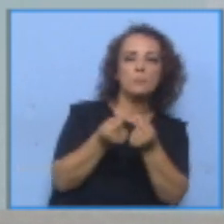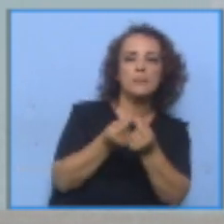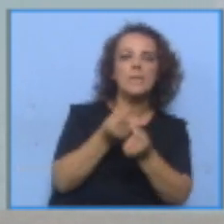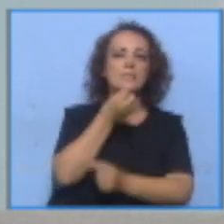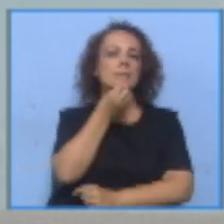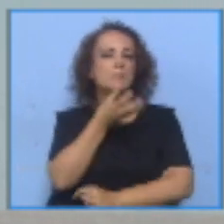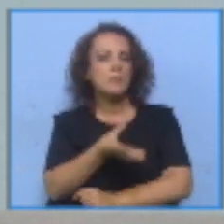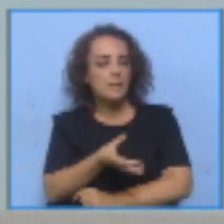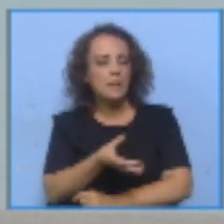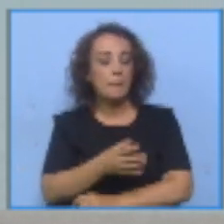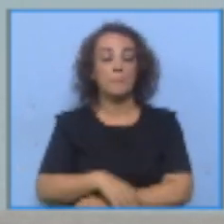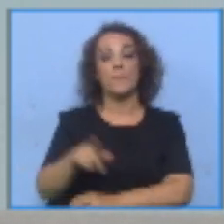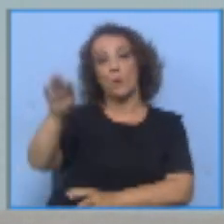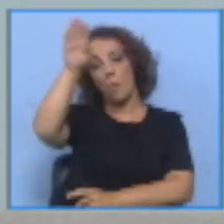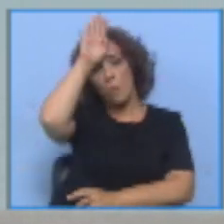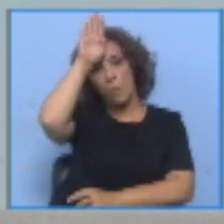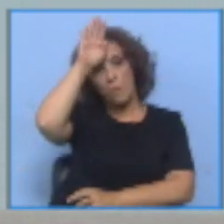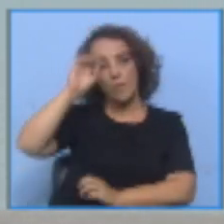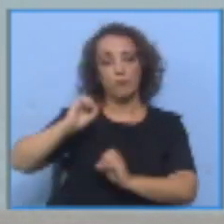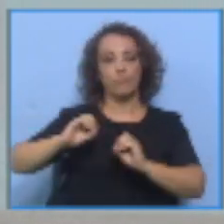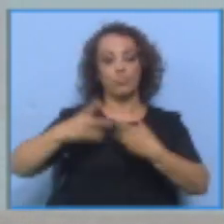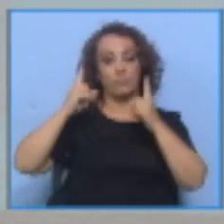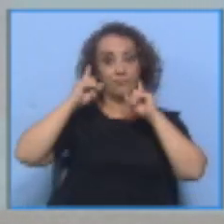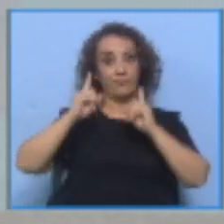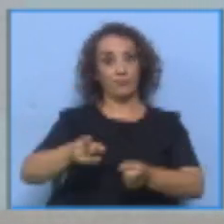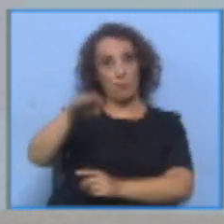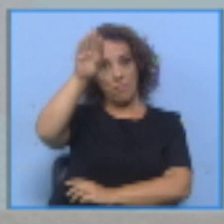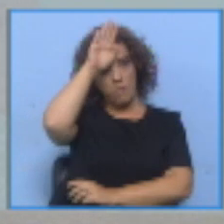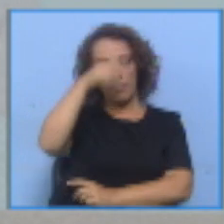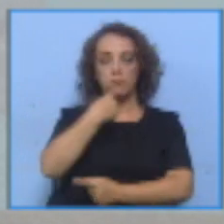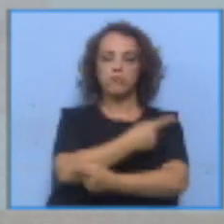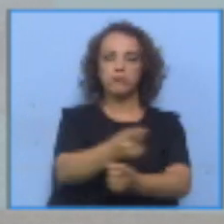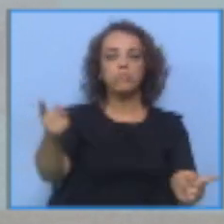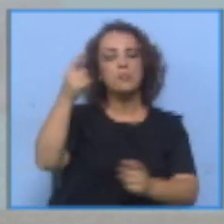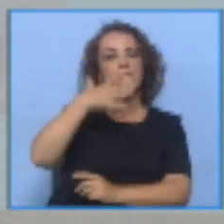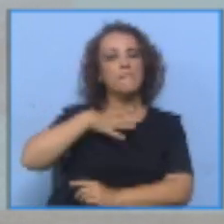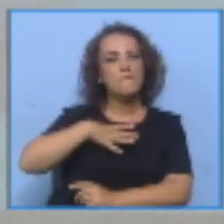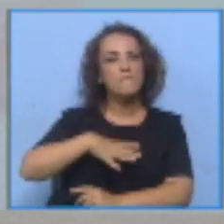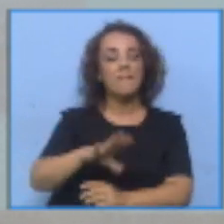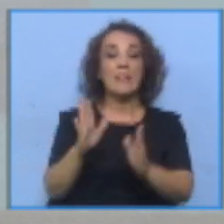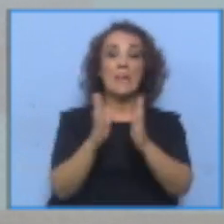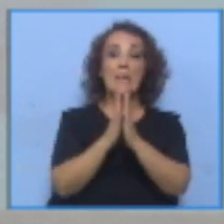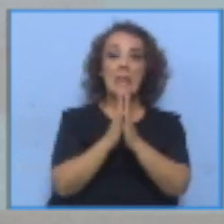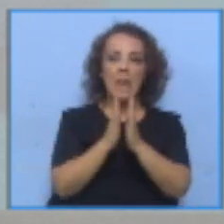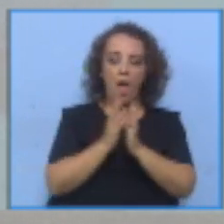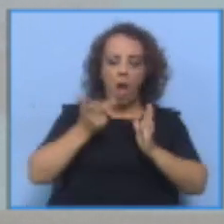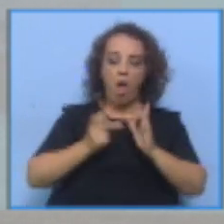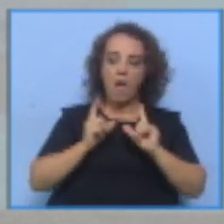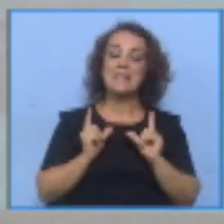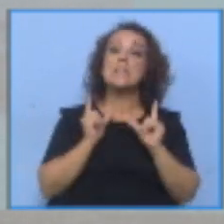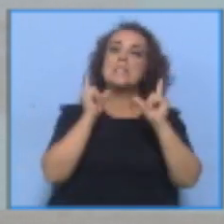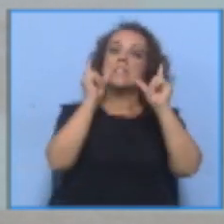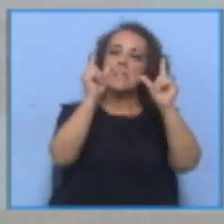neste sentido que o Papa tem falado desde o início do seu pontificado, de uma igreja em saída que vai ao encontro dos outros